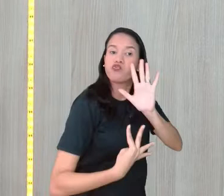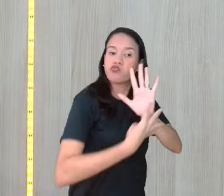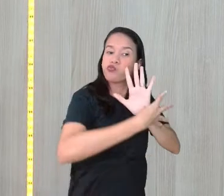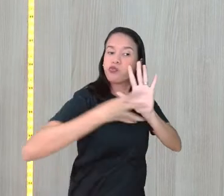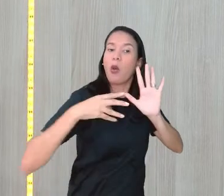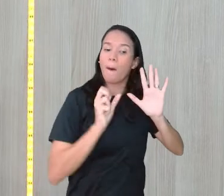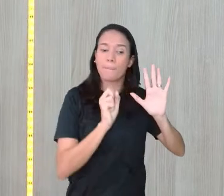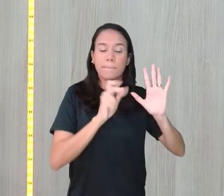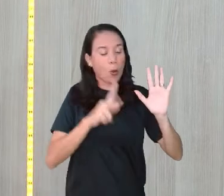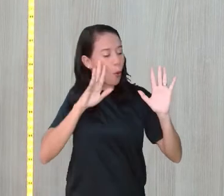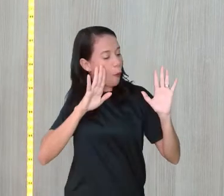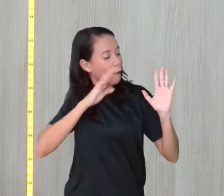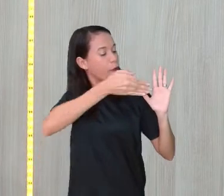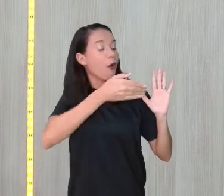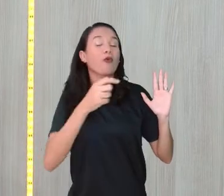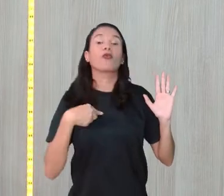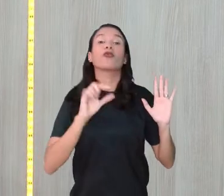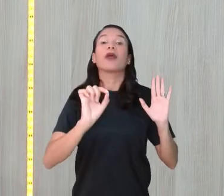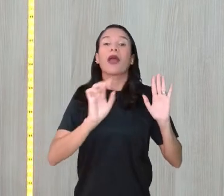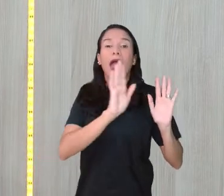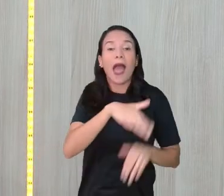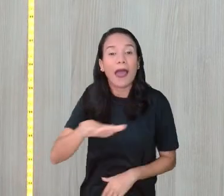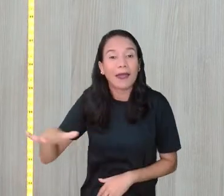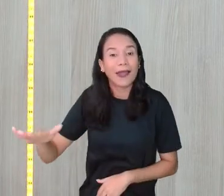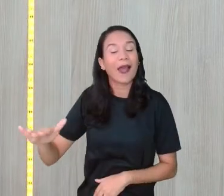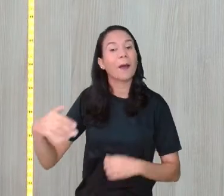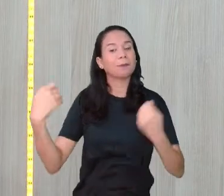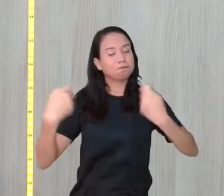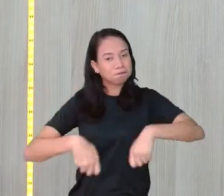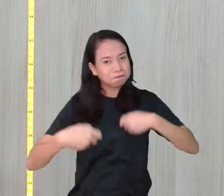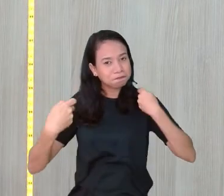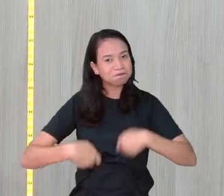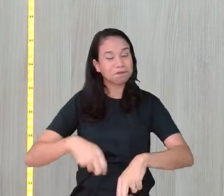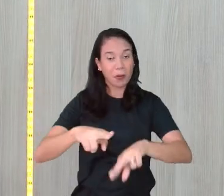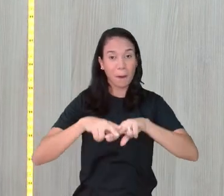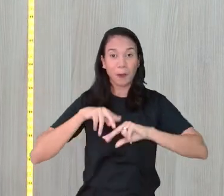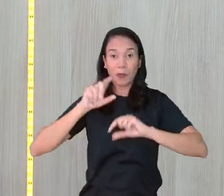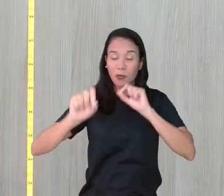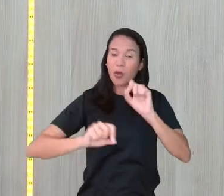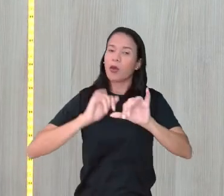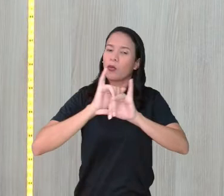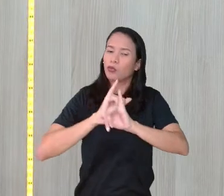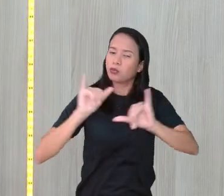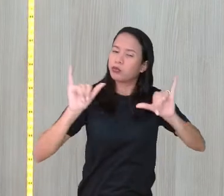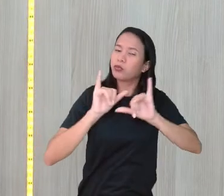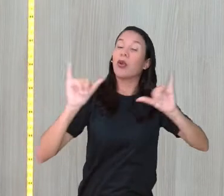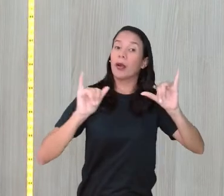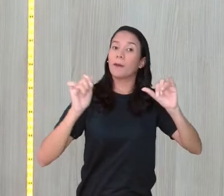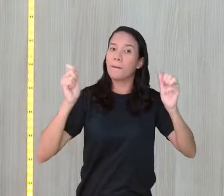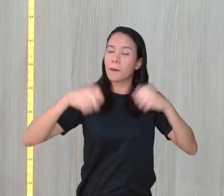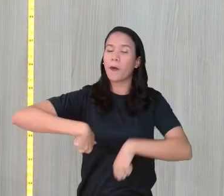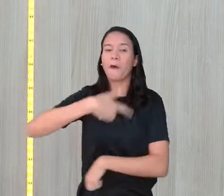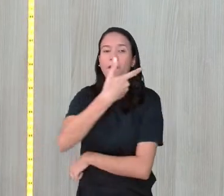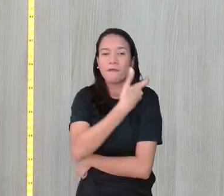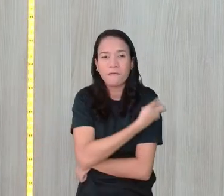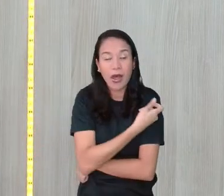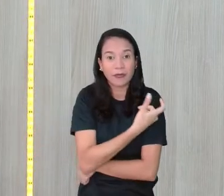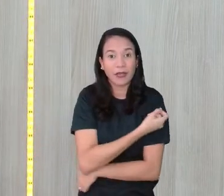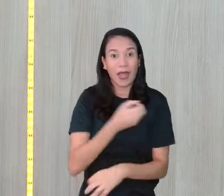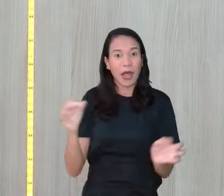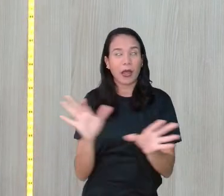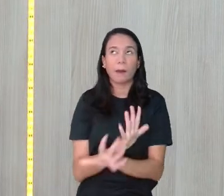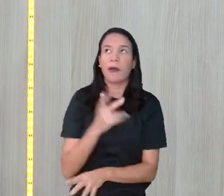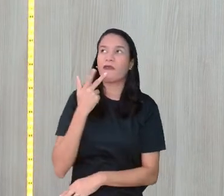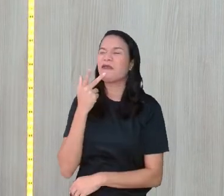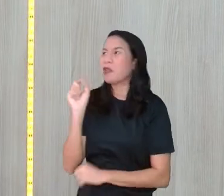vacinal, bem focado nas nossas crianças hoje, não é? Então está toda uma campanha para que possamos vacinar, acabar aquele mito